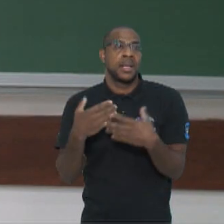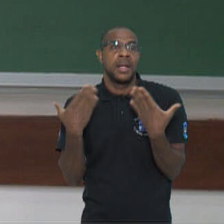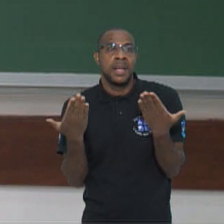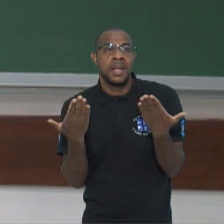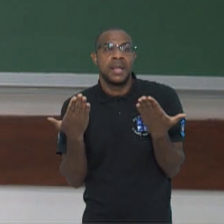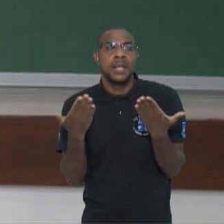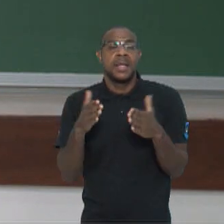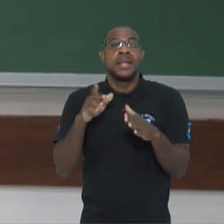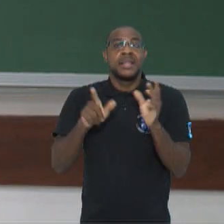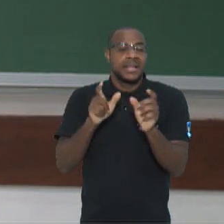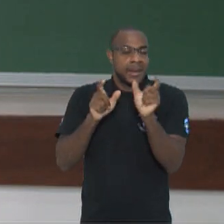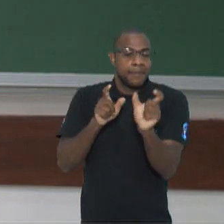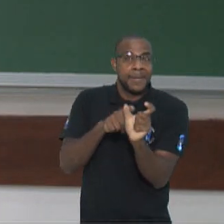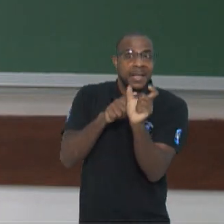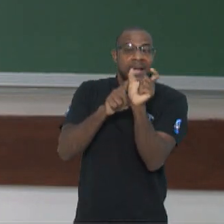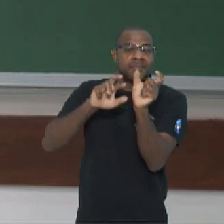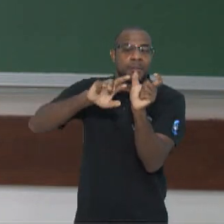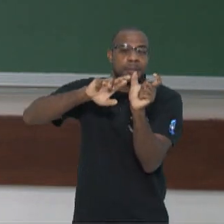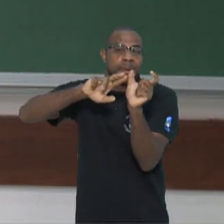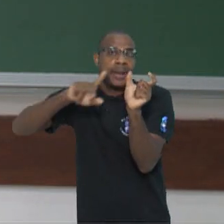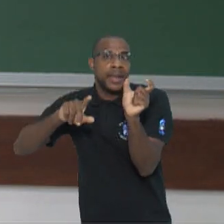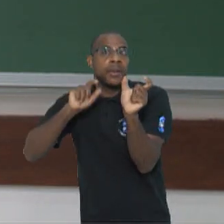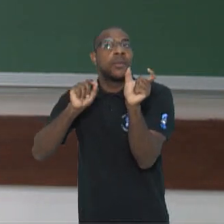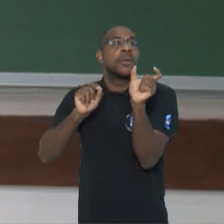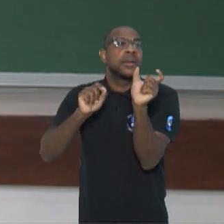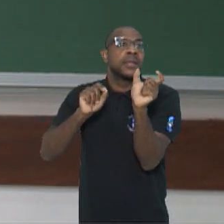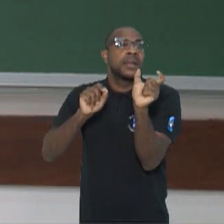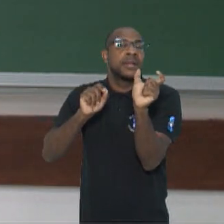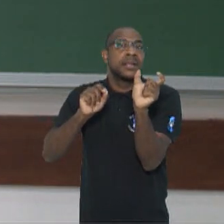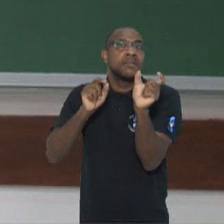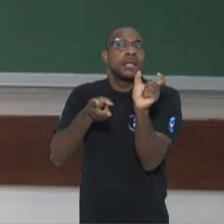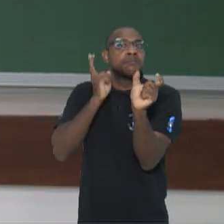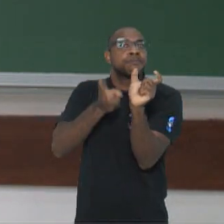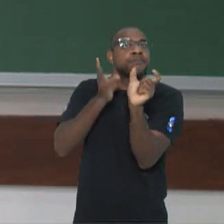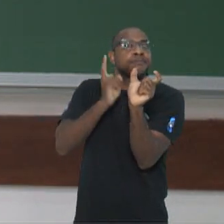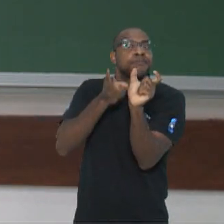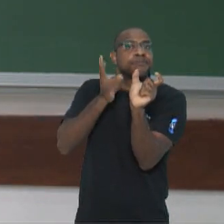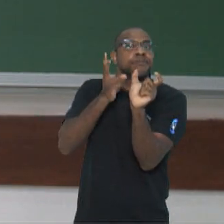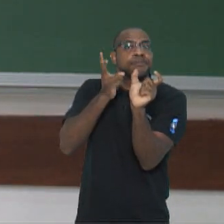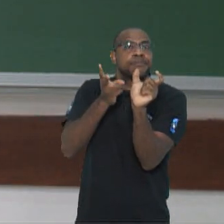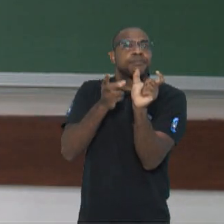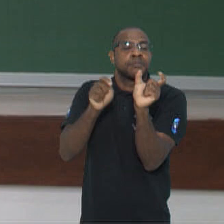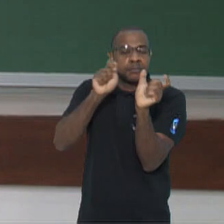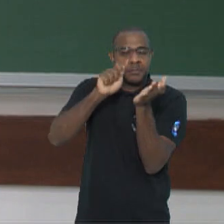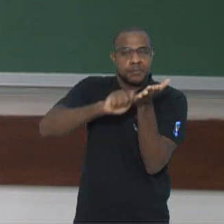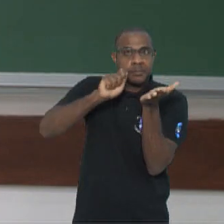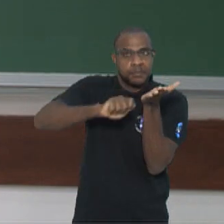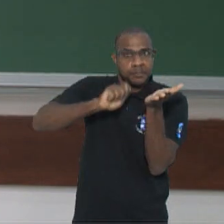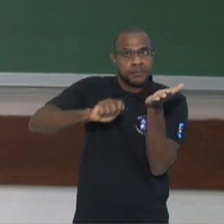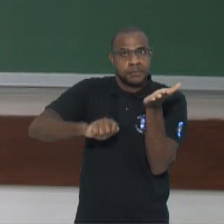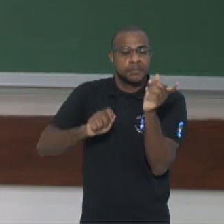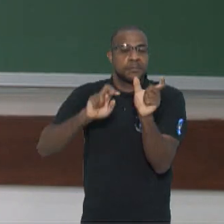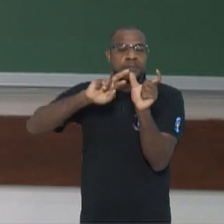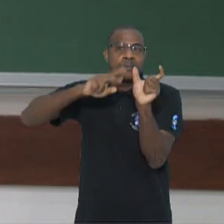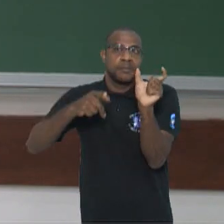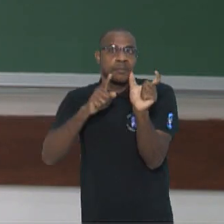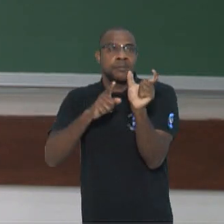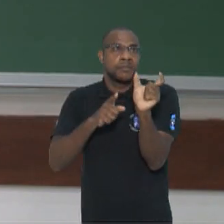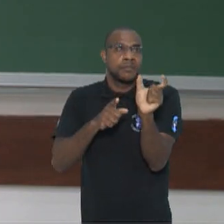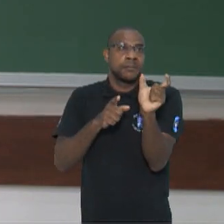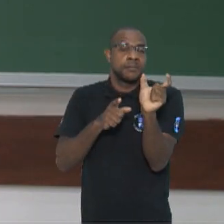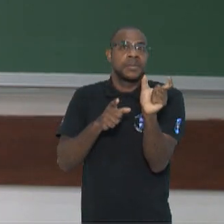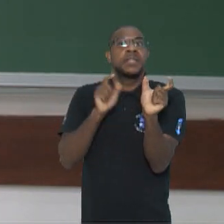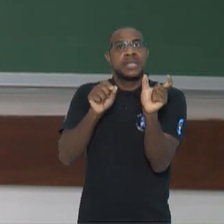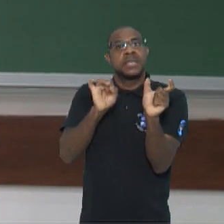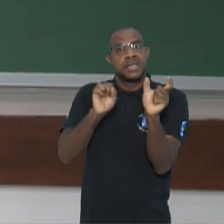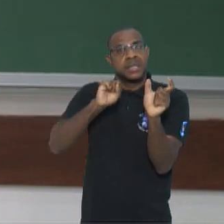são derivadas de outra, elas vão manter ali a ortografia da outra palavra. Se está com Z, vai ser com